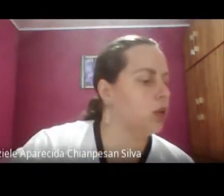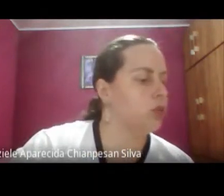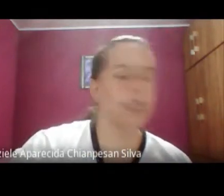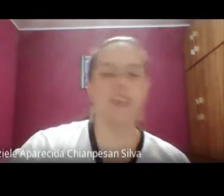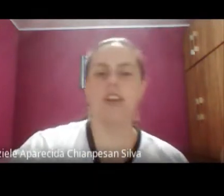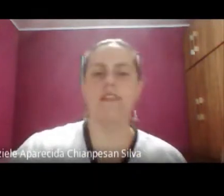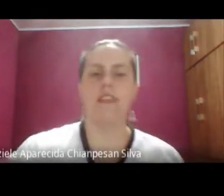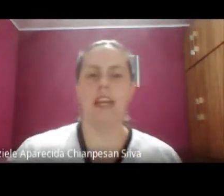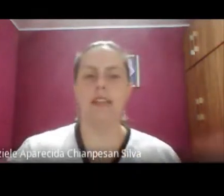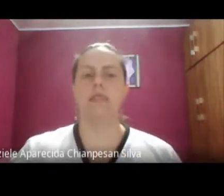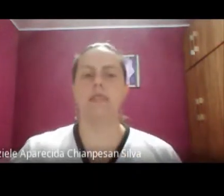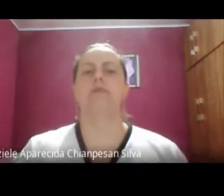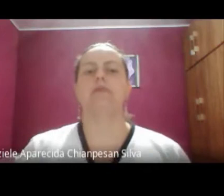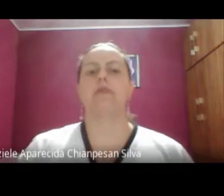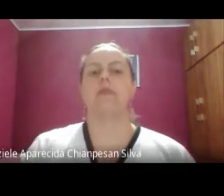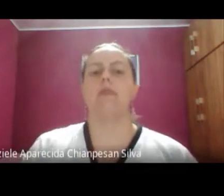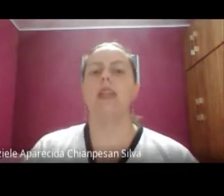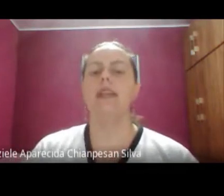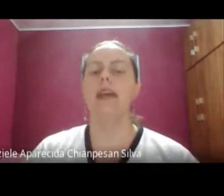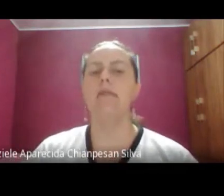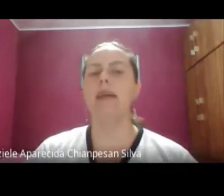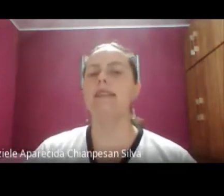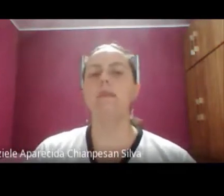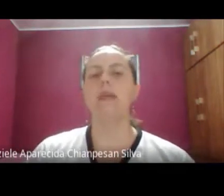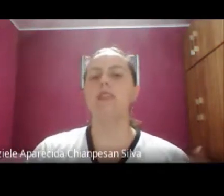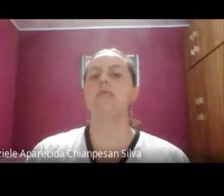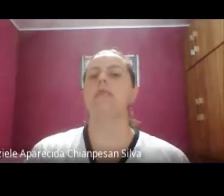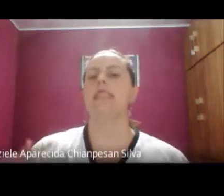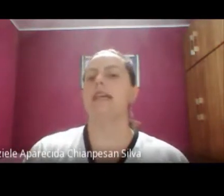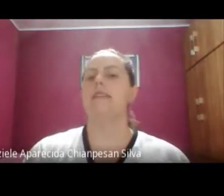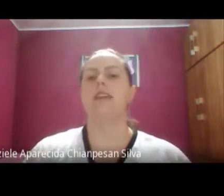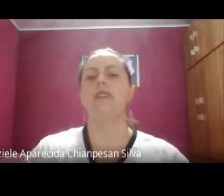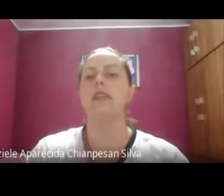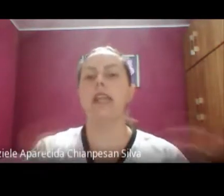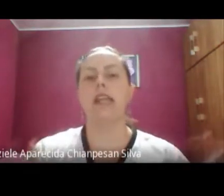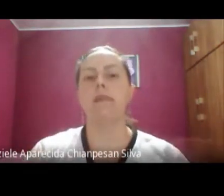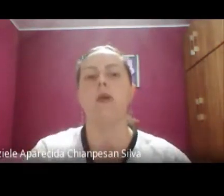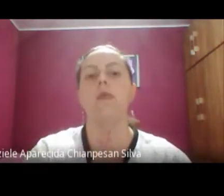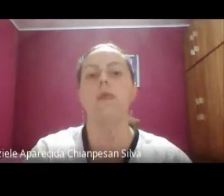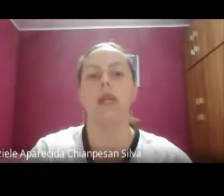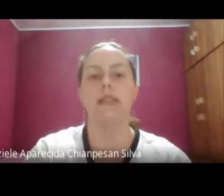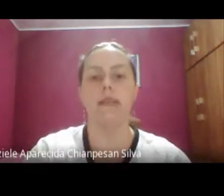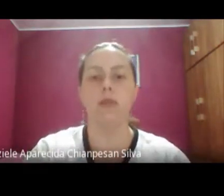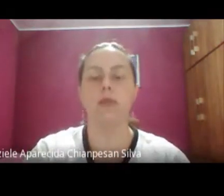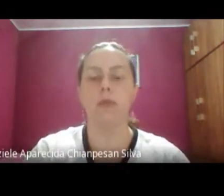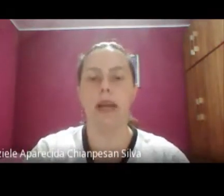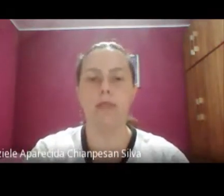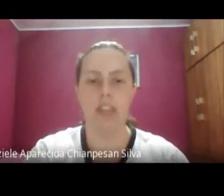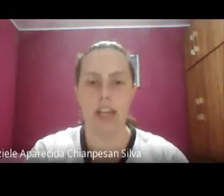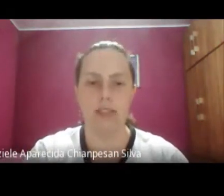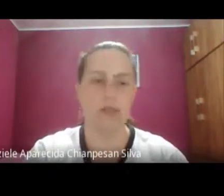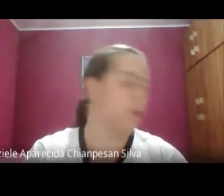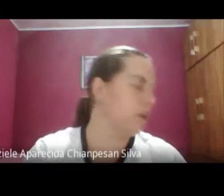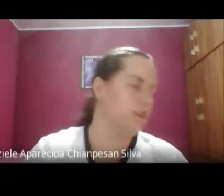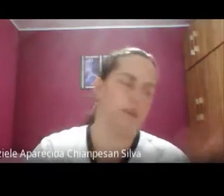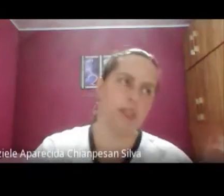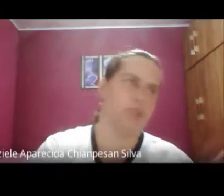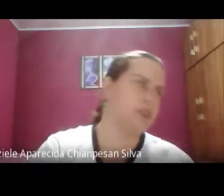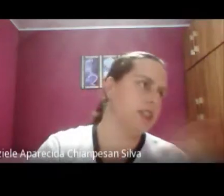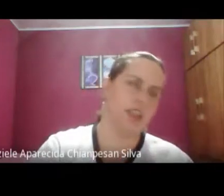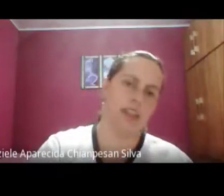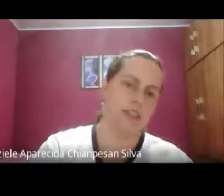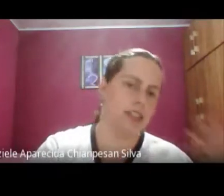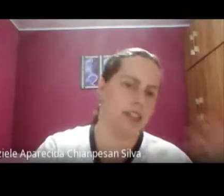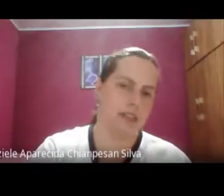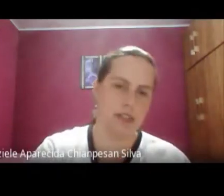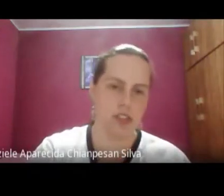O Olodum ele já fez, né, participações especiais em vários clipes, como, por exemplo, do Michael Jackson, que provavelmente